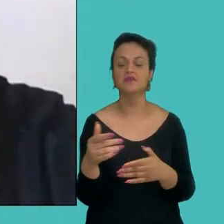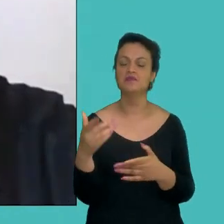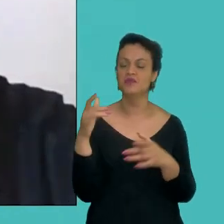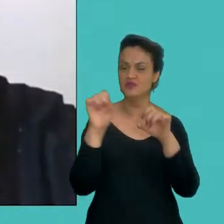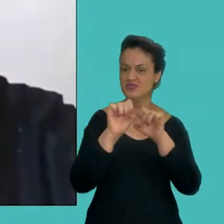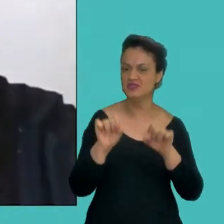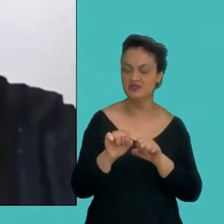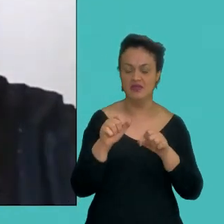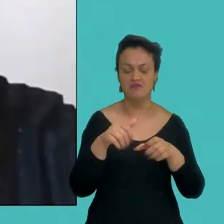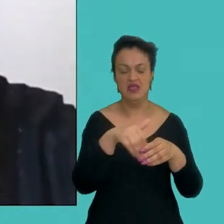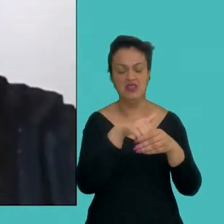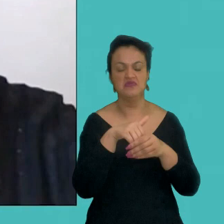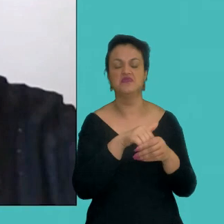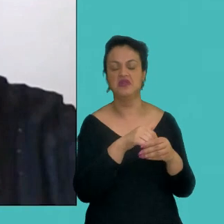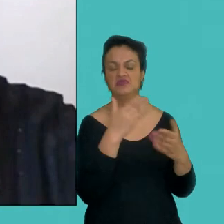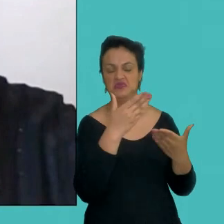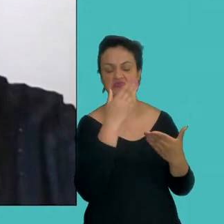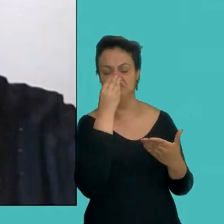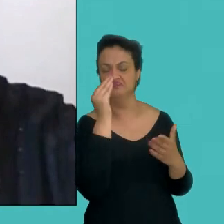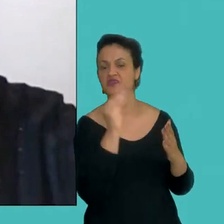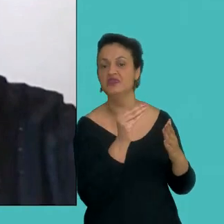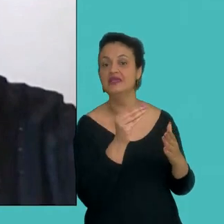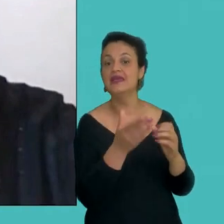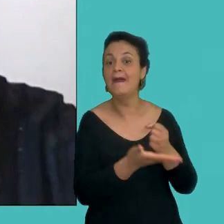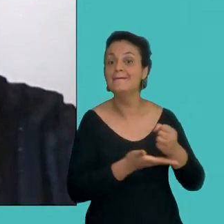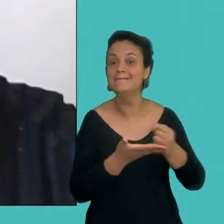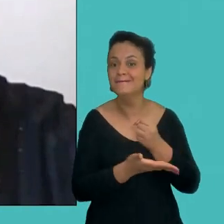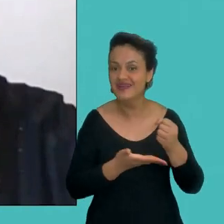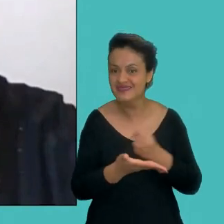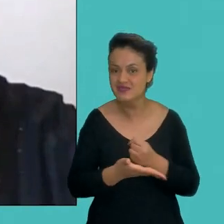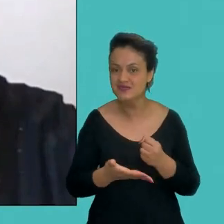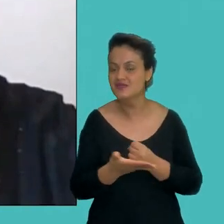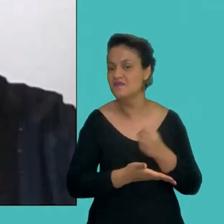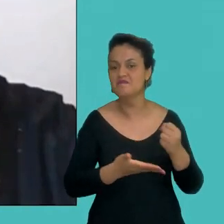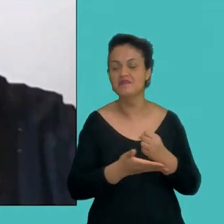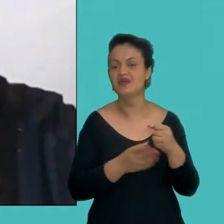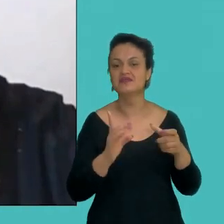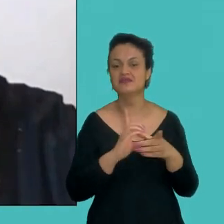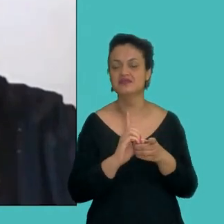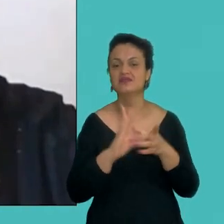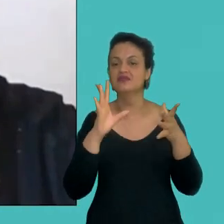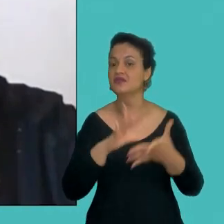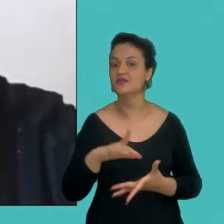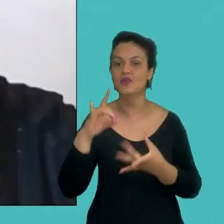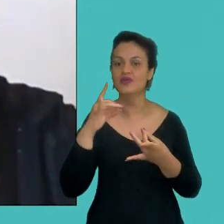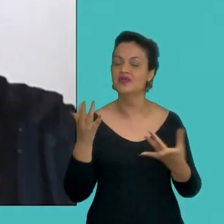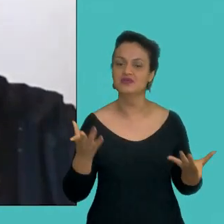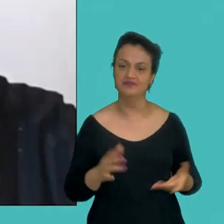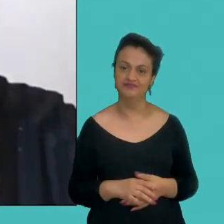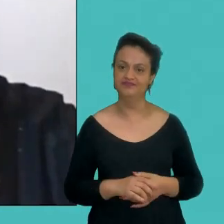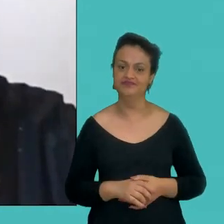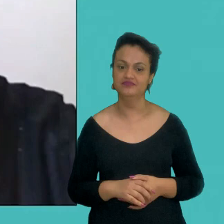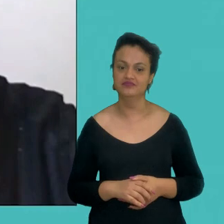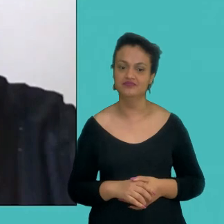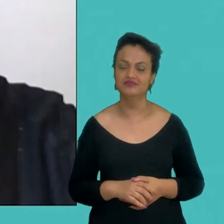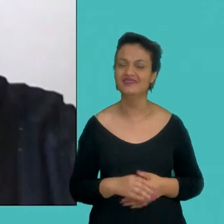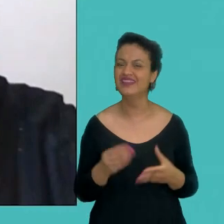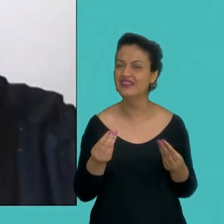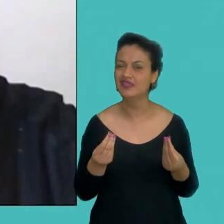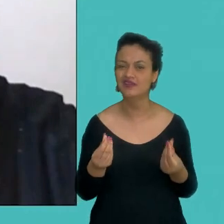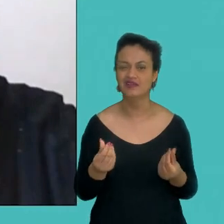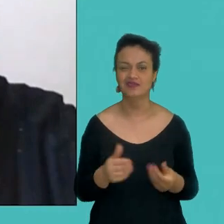voltados para desacreditar o sistema político eleitoral, portanto, abalar um pilar essencial do regime democrático no qual nós